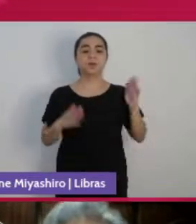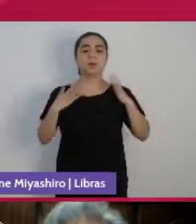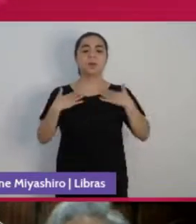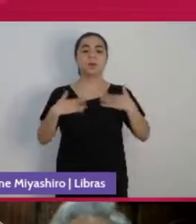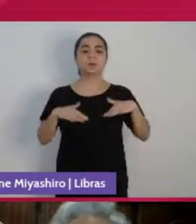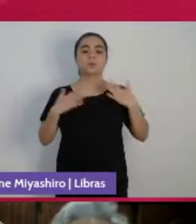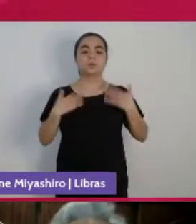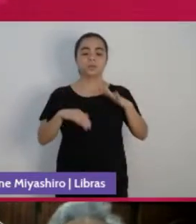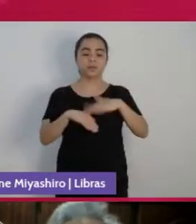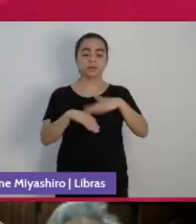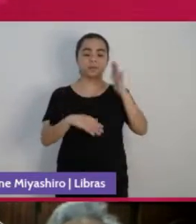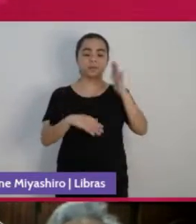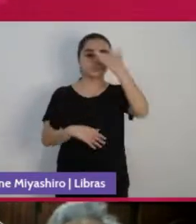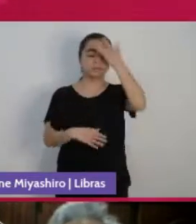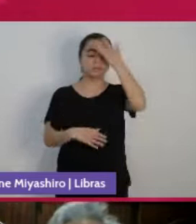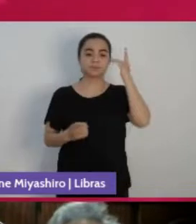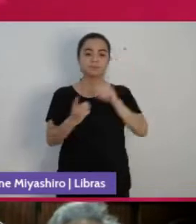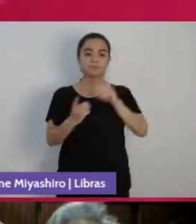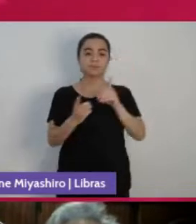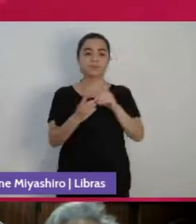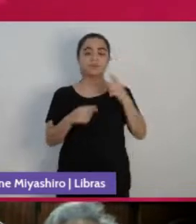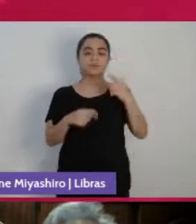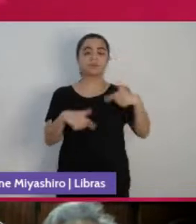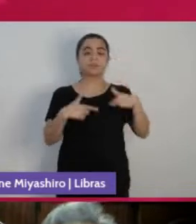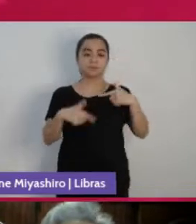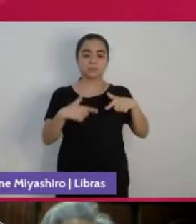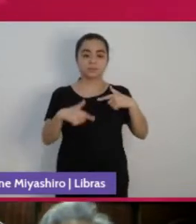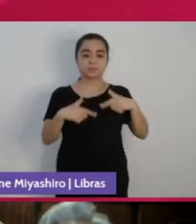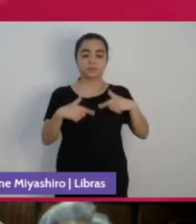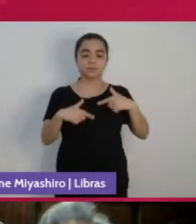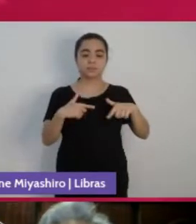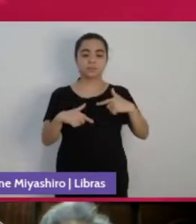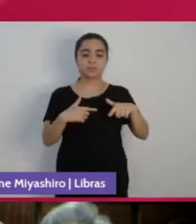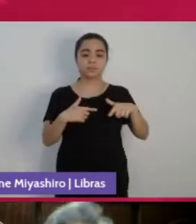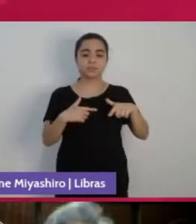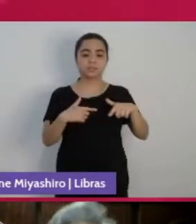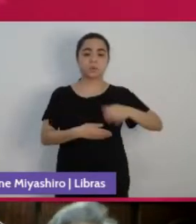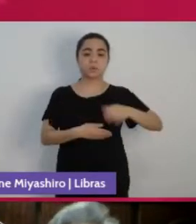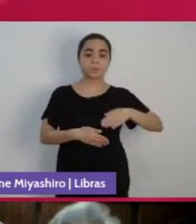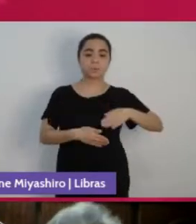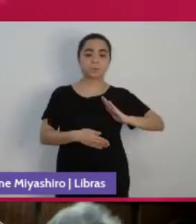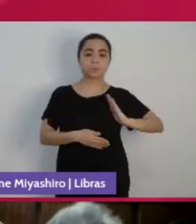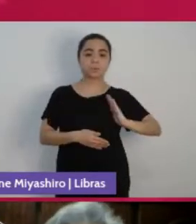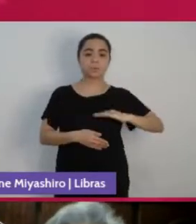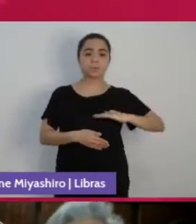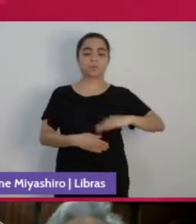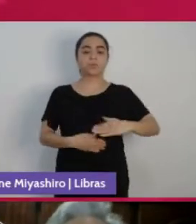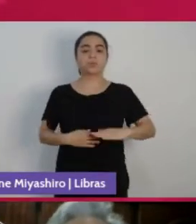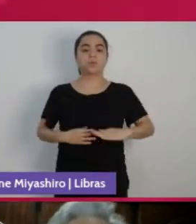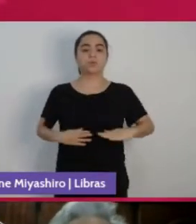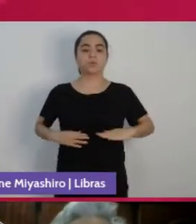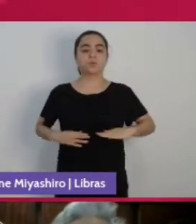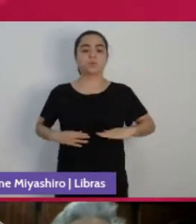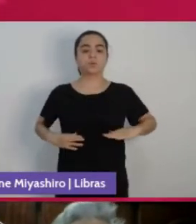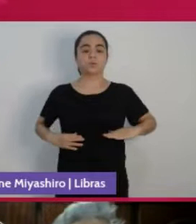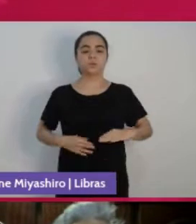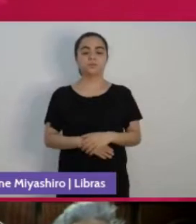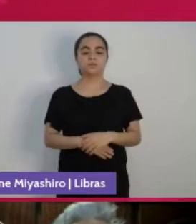para a paciente quando a gente trabalha na angulação de acordo com a caixa torácica da paciente. Tá?